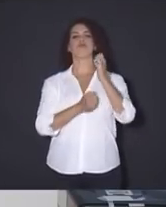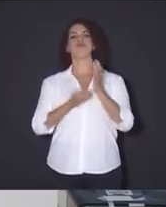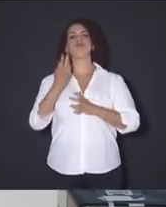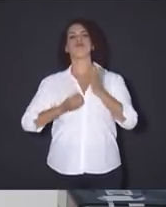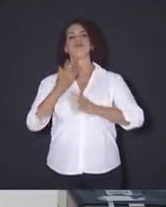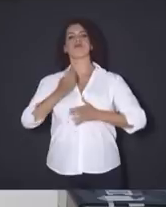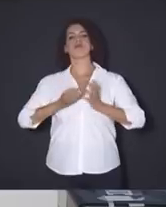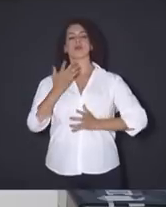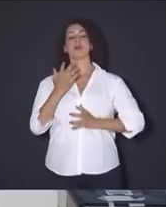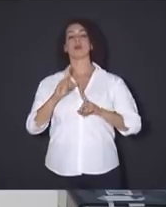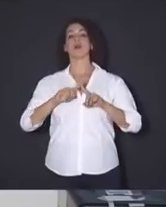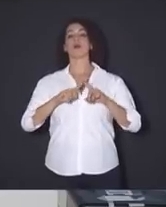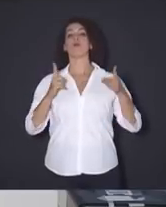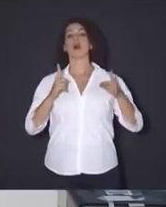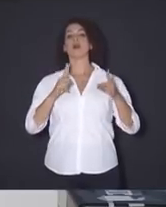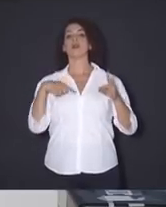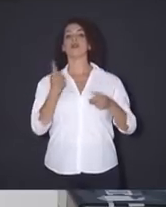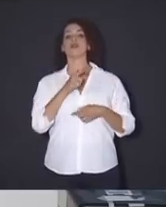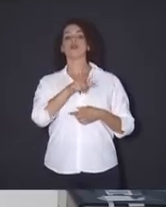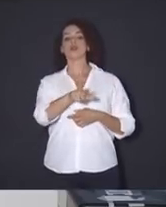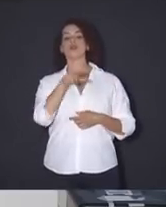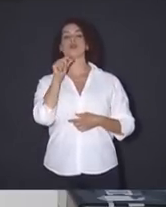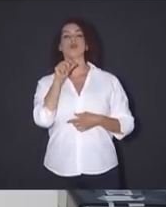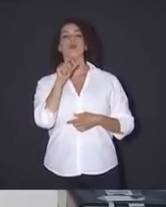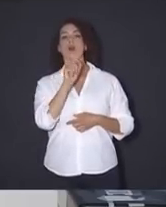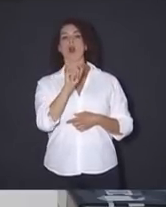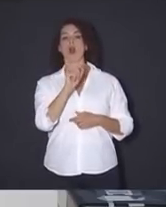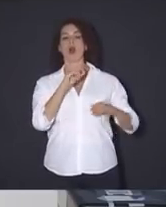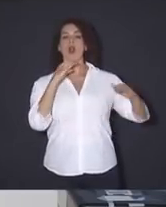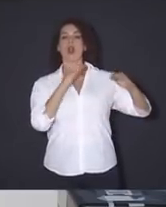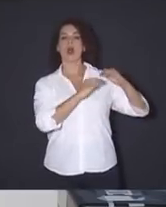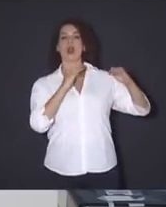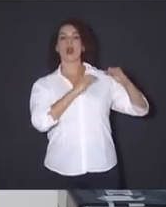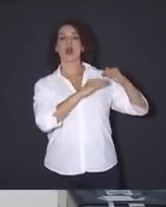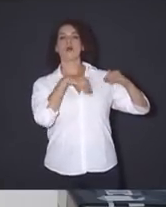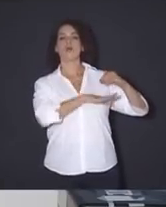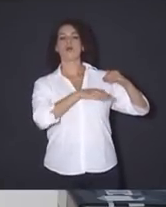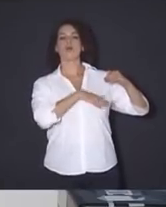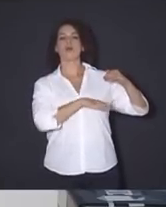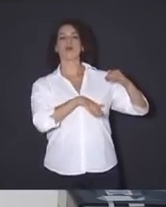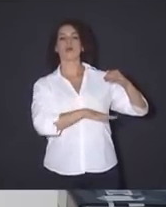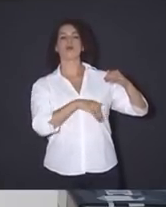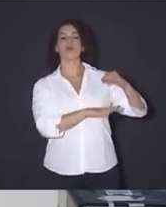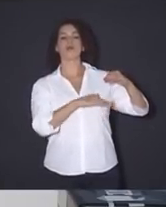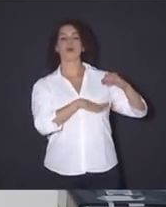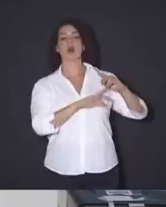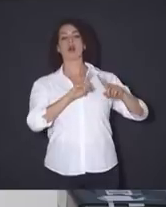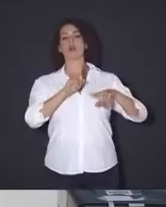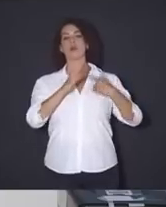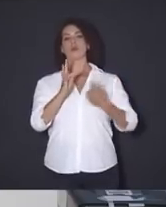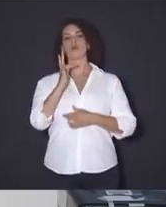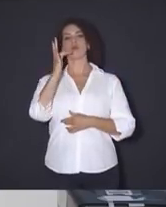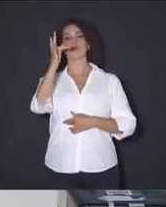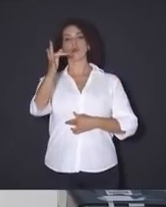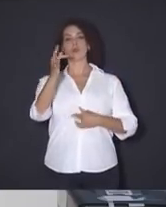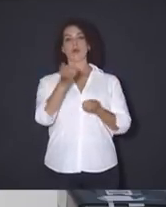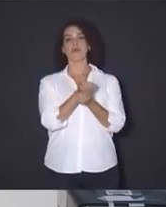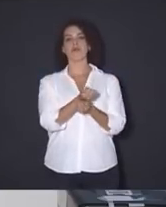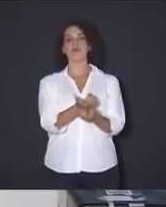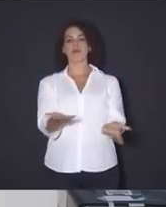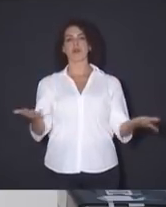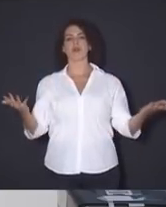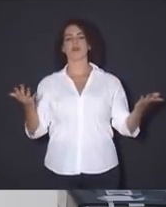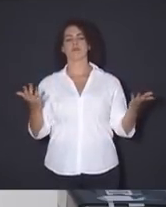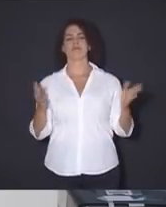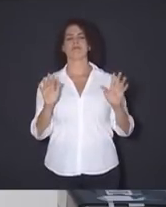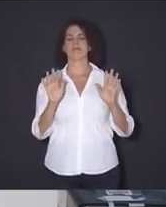mas qual foi a nossa especialização trés um bolo e um belo dia as pessoas ele é distribuir nesses